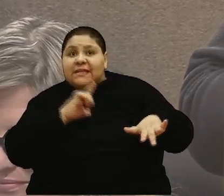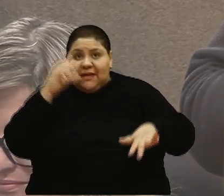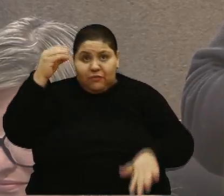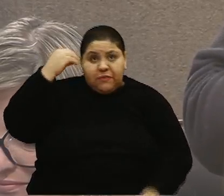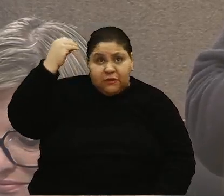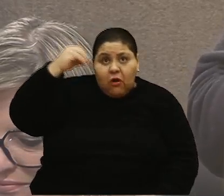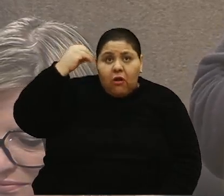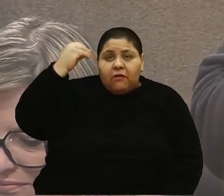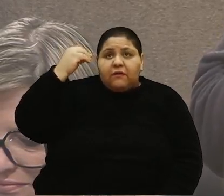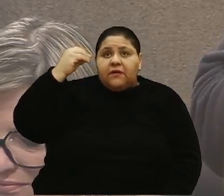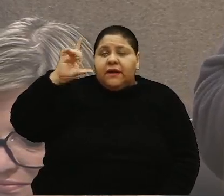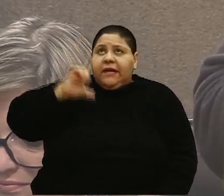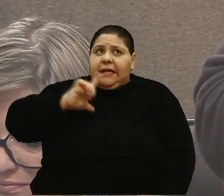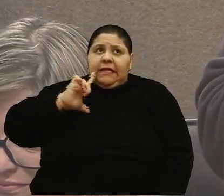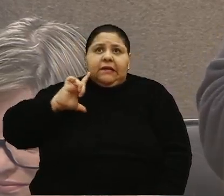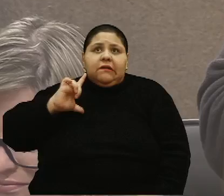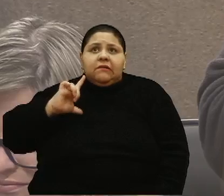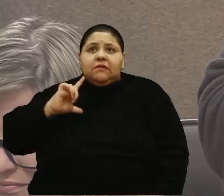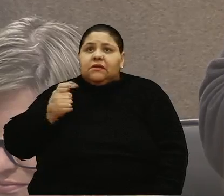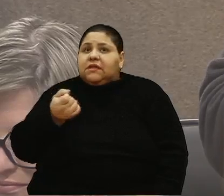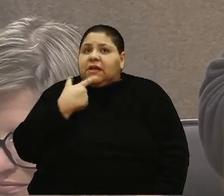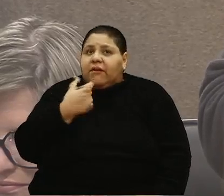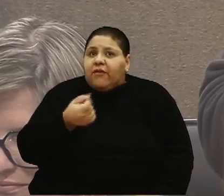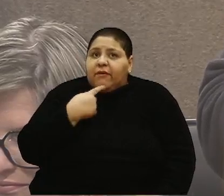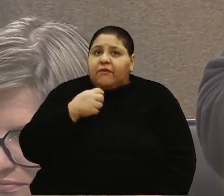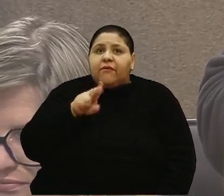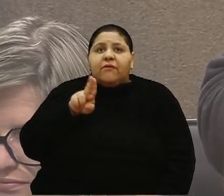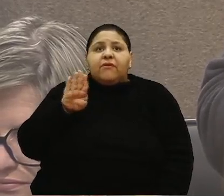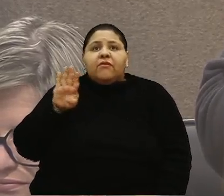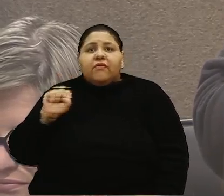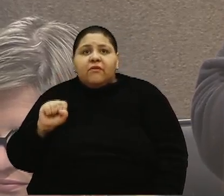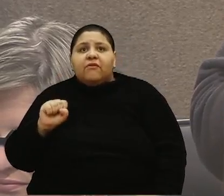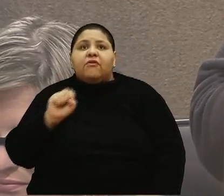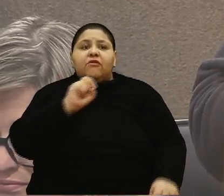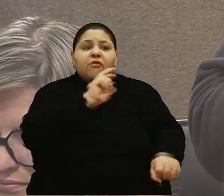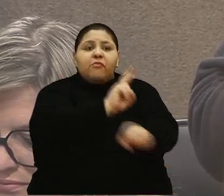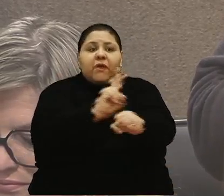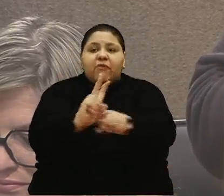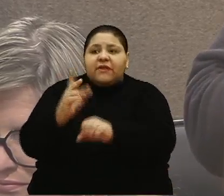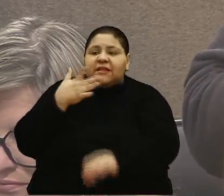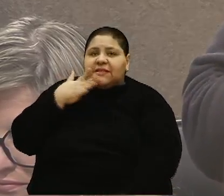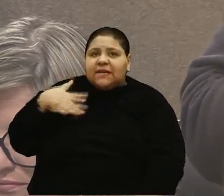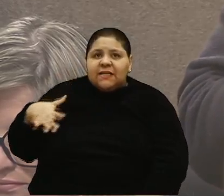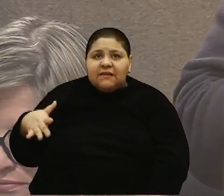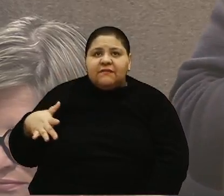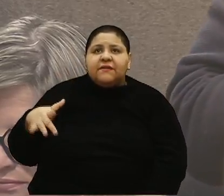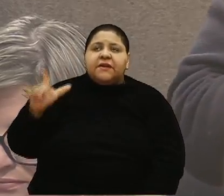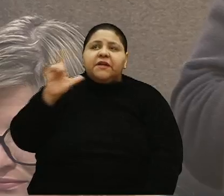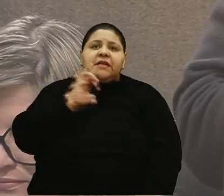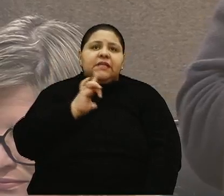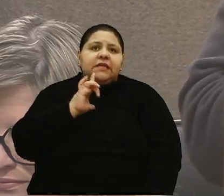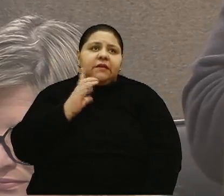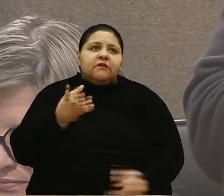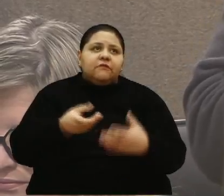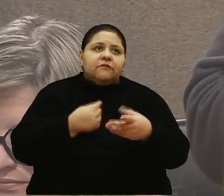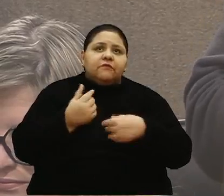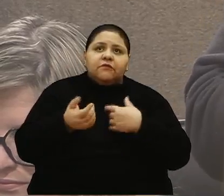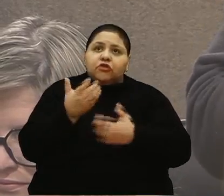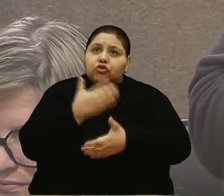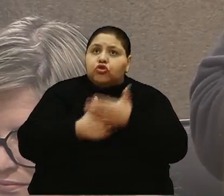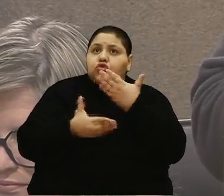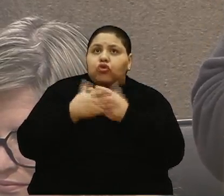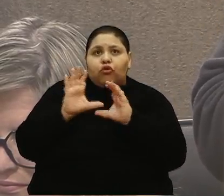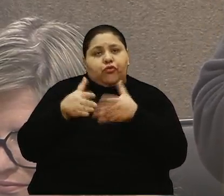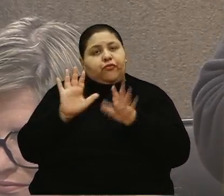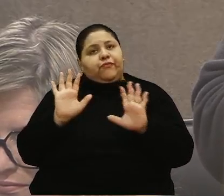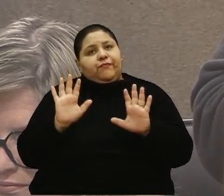psicólogos? Teve remédios nas UBSs para tratar essa criança? Teve toda uma rede.